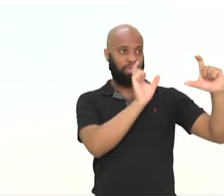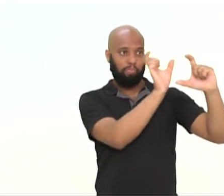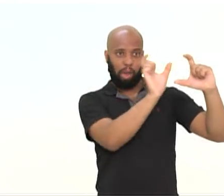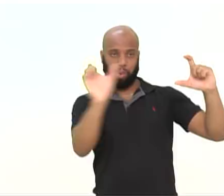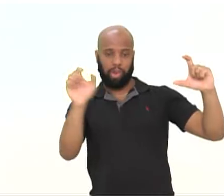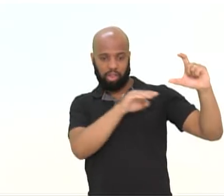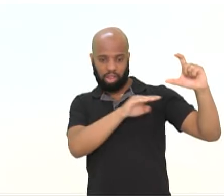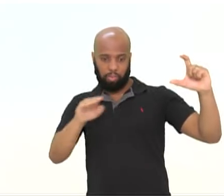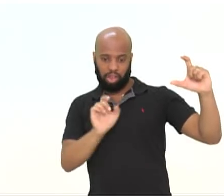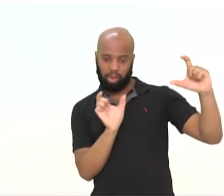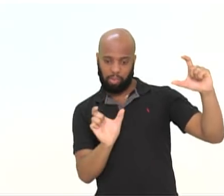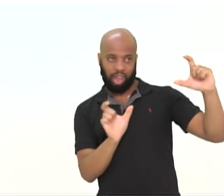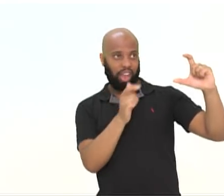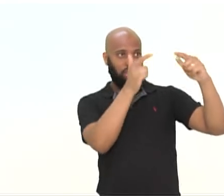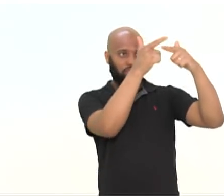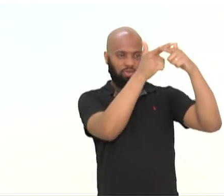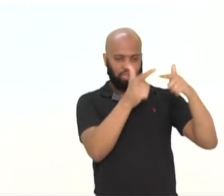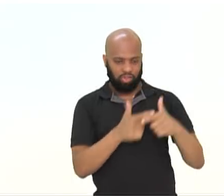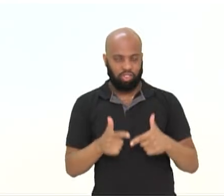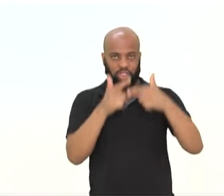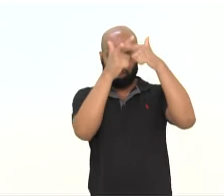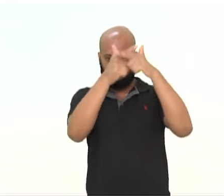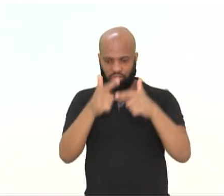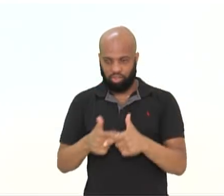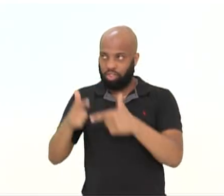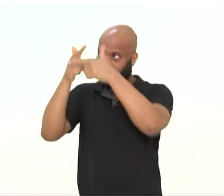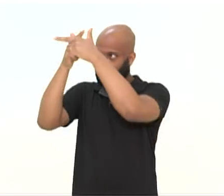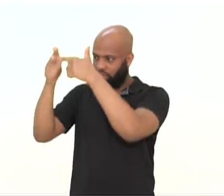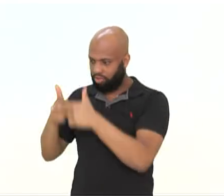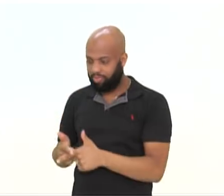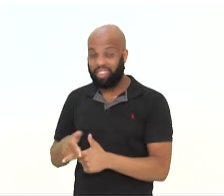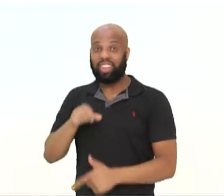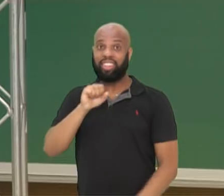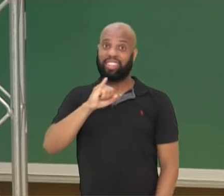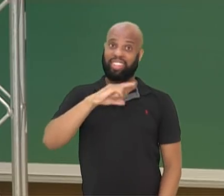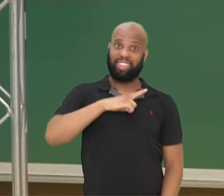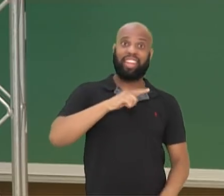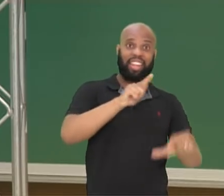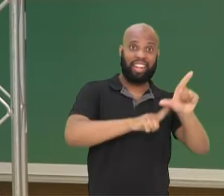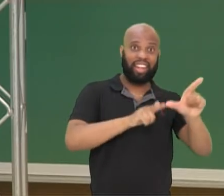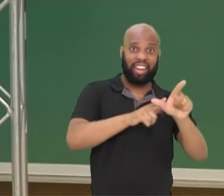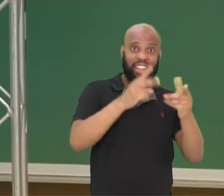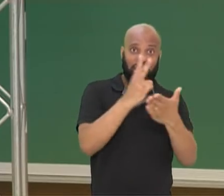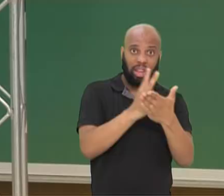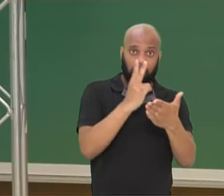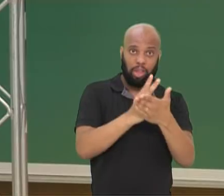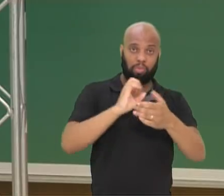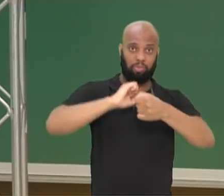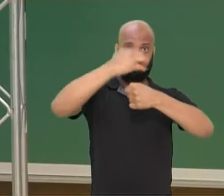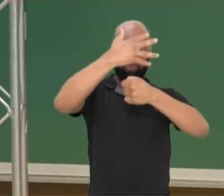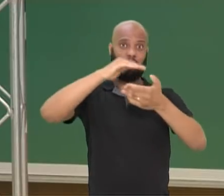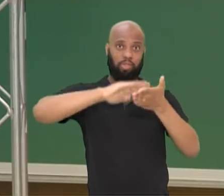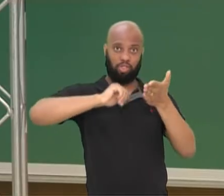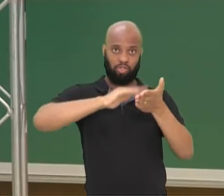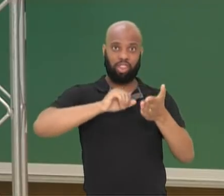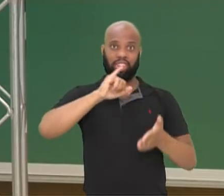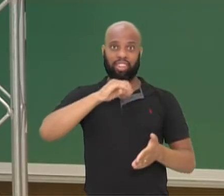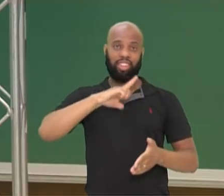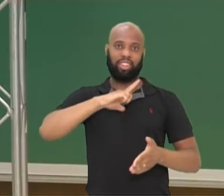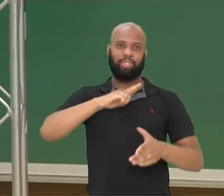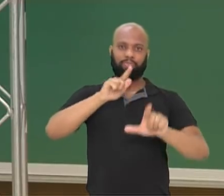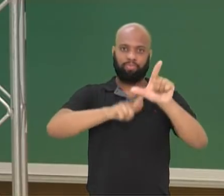Regra de sinais, coeficientes, letras iguais subtrai os expoentes, letra diferente no dividendo